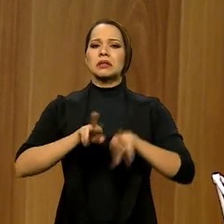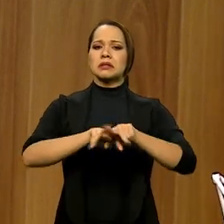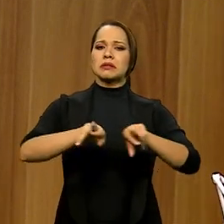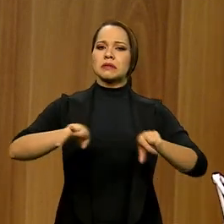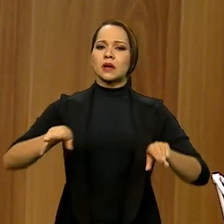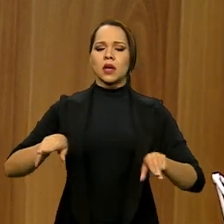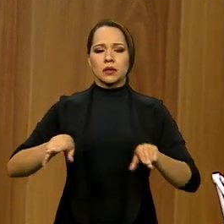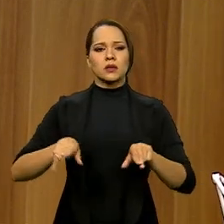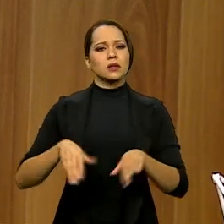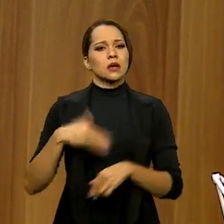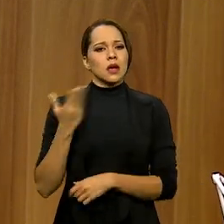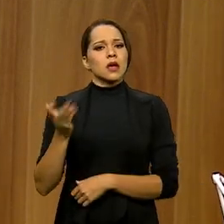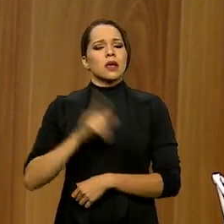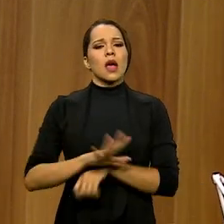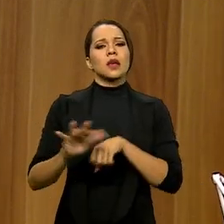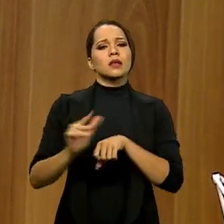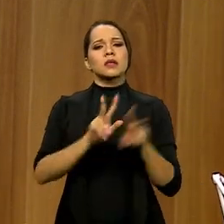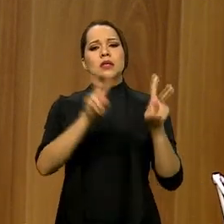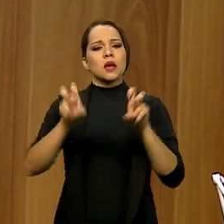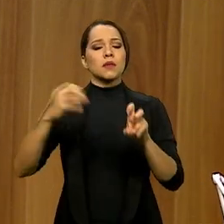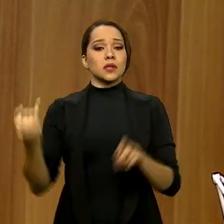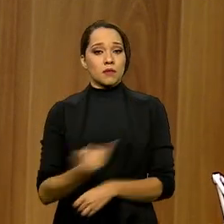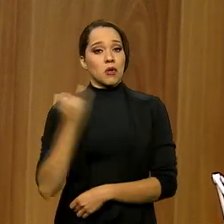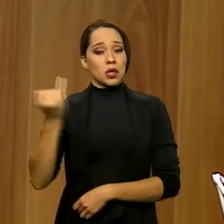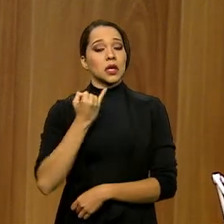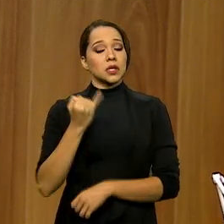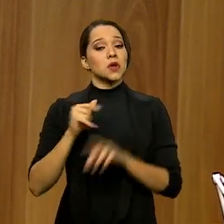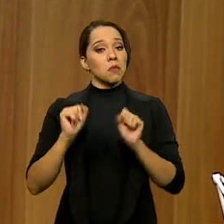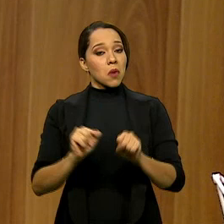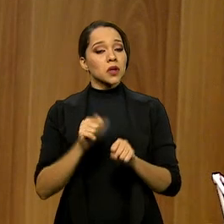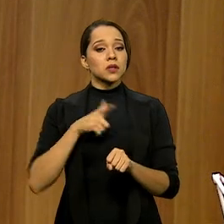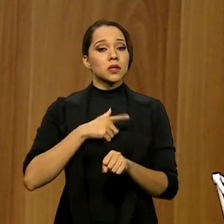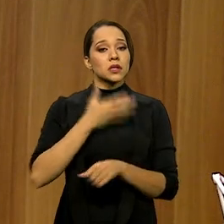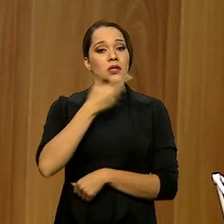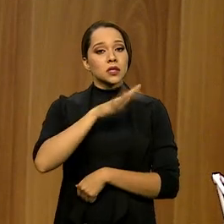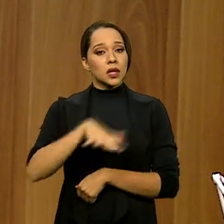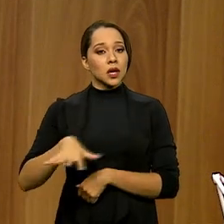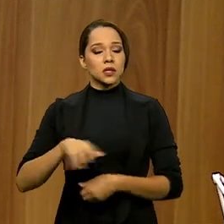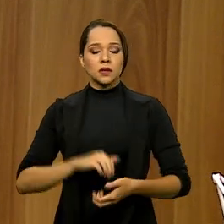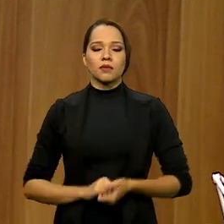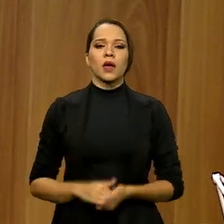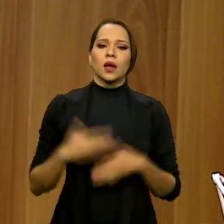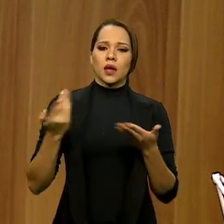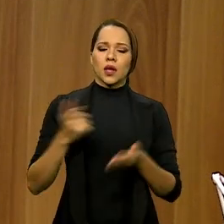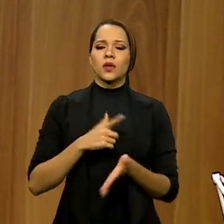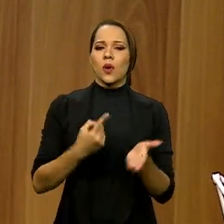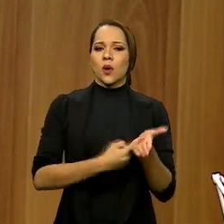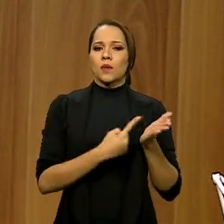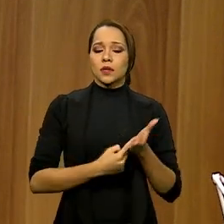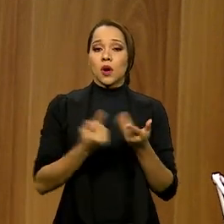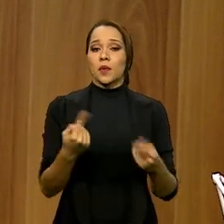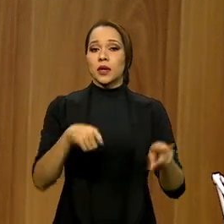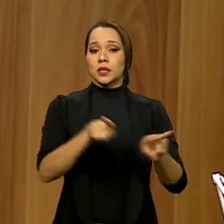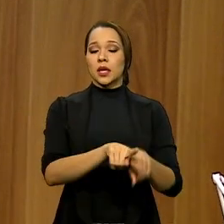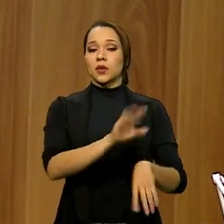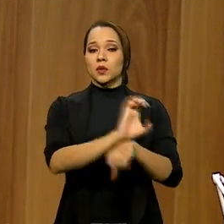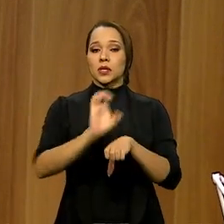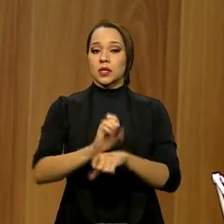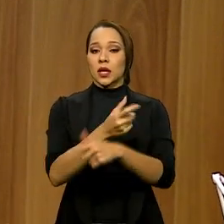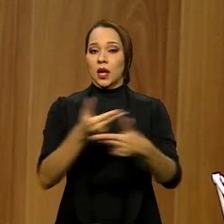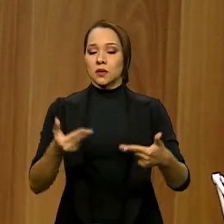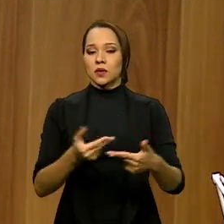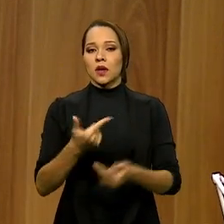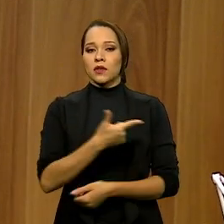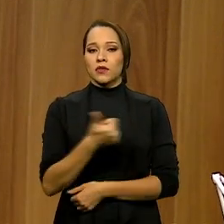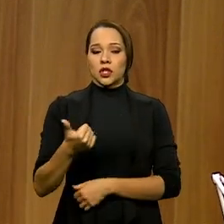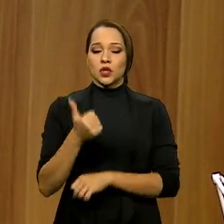recheada, né, de assuntos importantes que a gente pode tratar para a primeira infância. Então, nós temos uma agenda com a parceria dos estados, né,